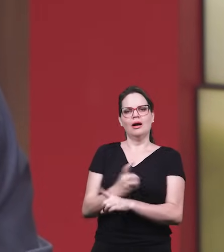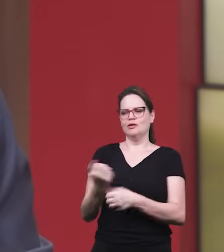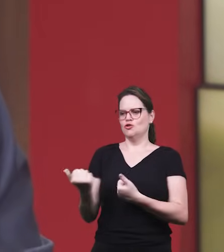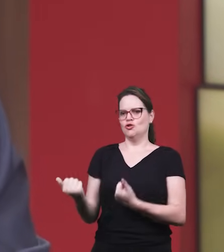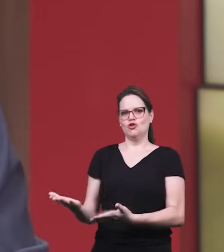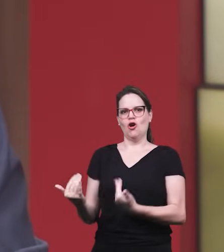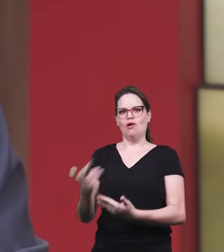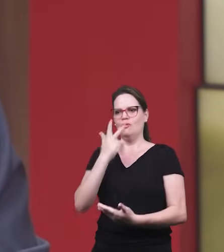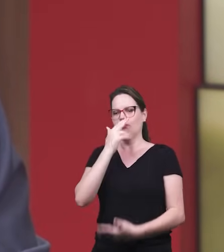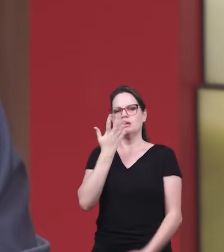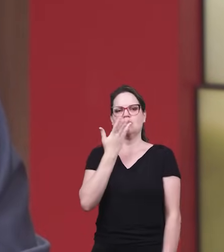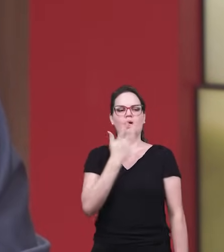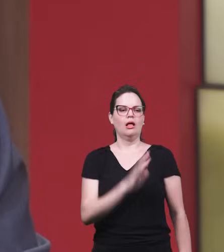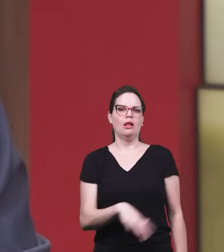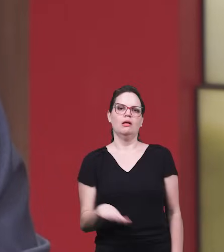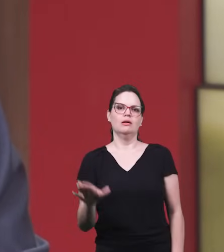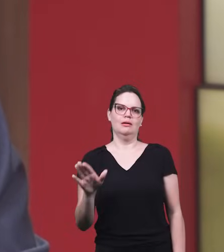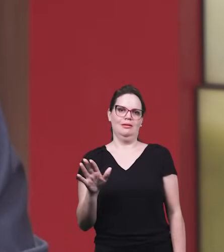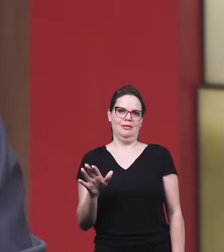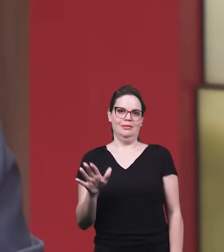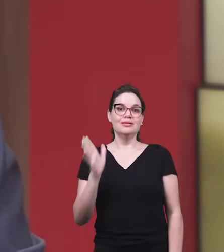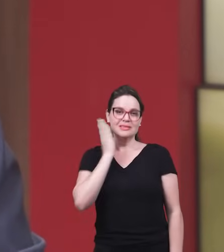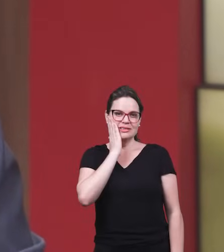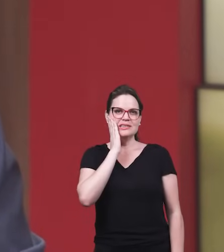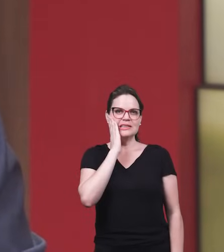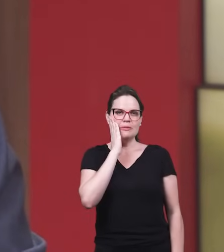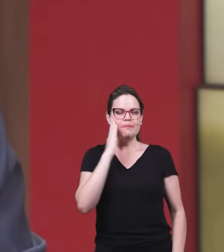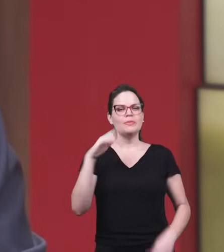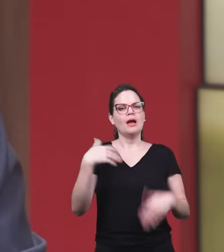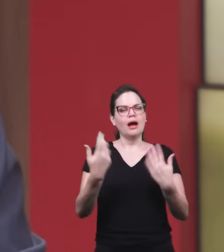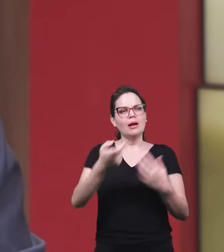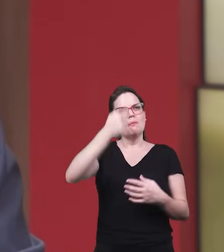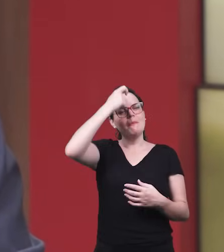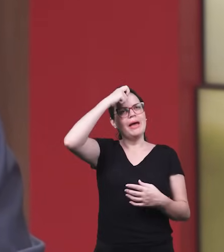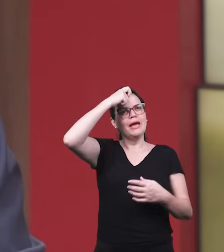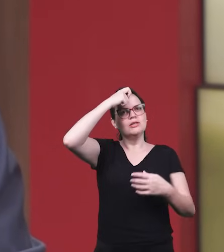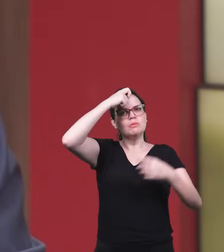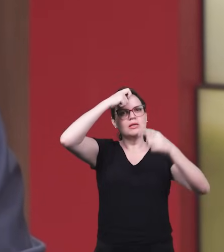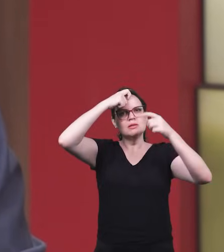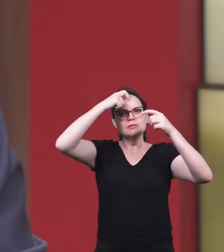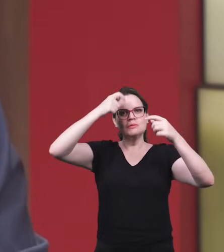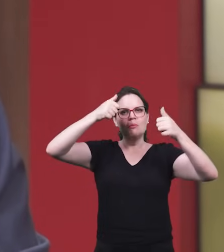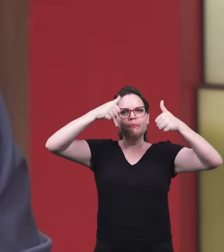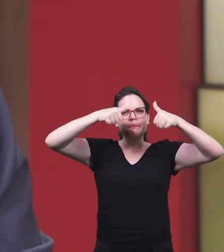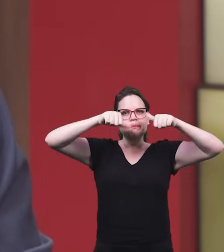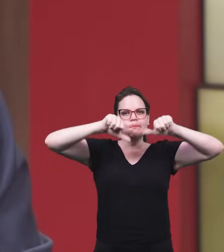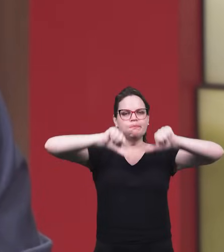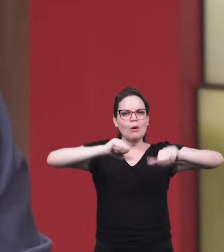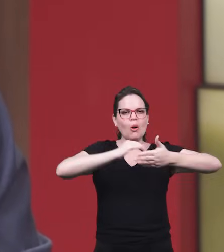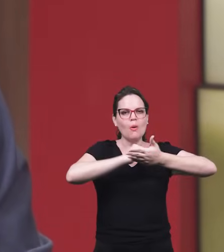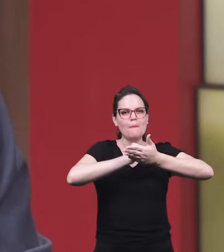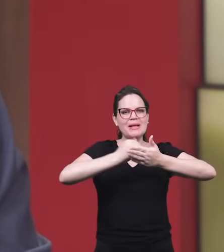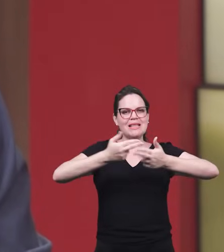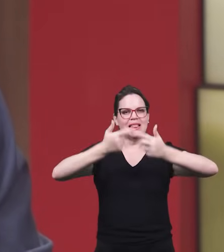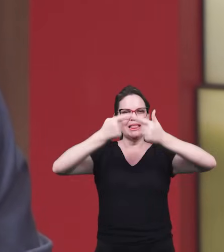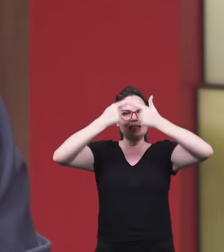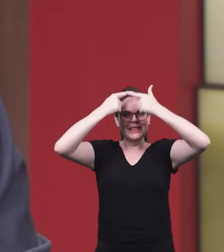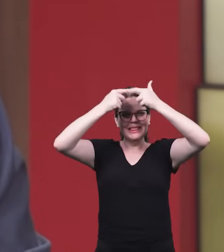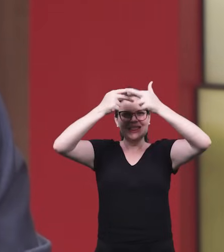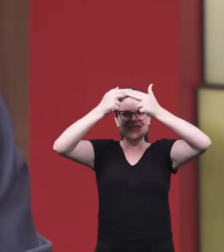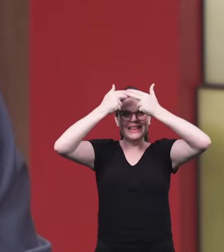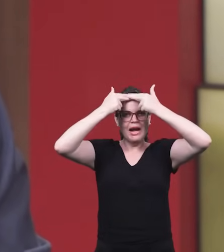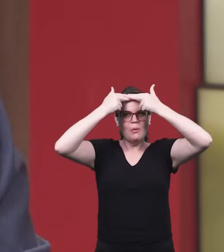E a cabeça vai implodindo, né? Implodindo, criando traumas. E, infelizmente,